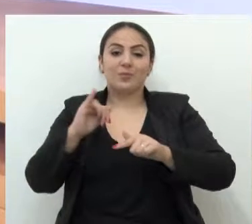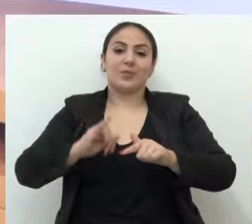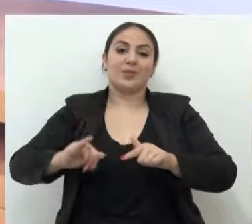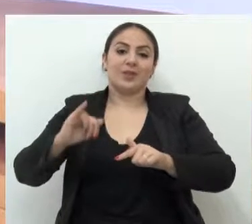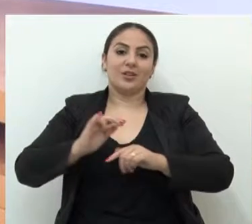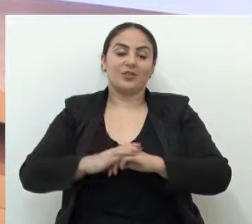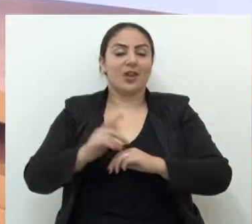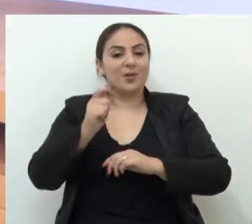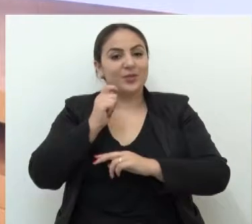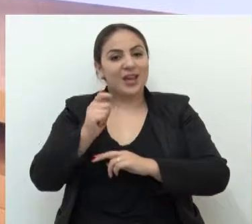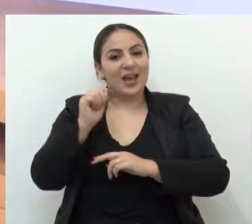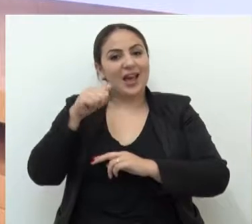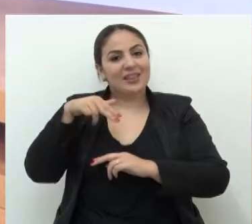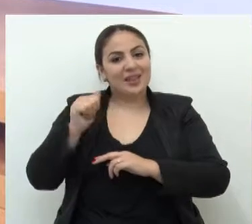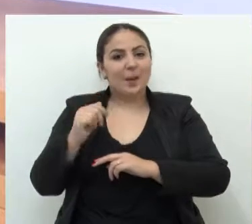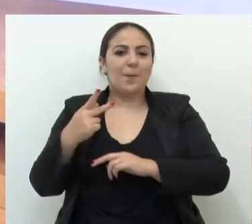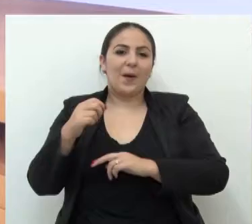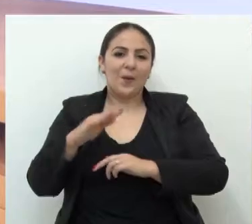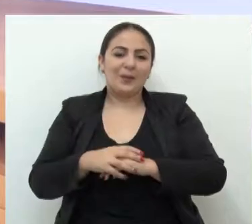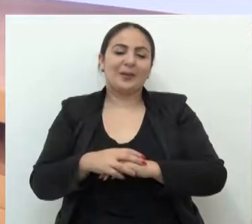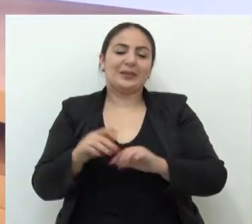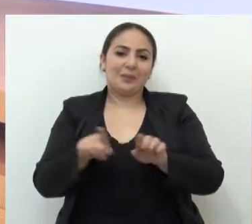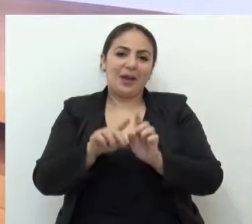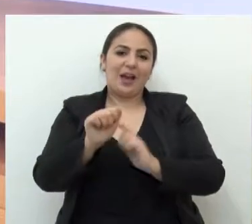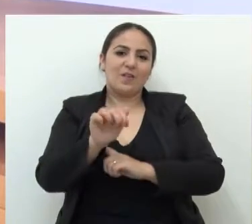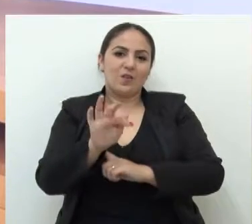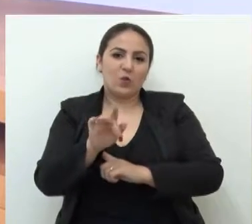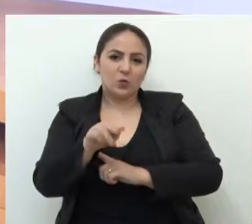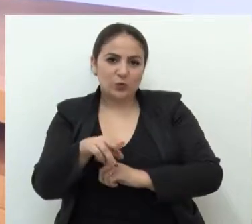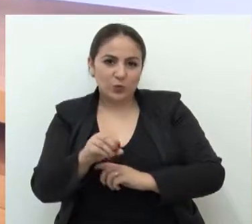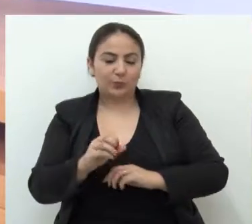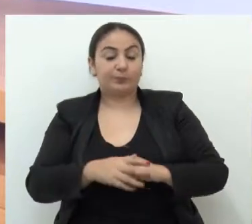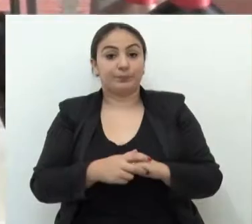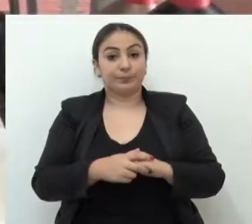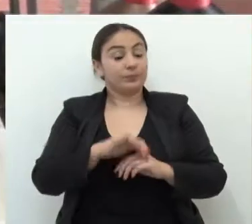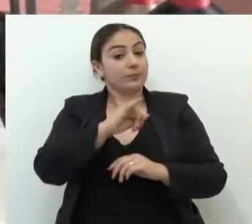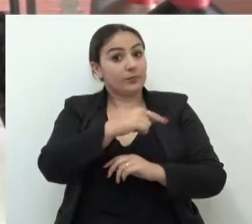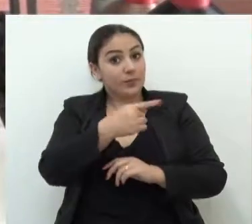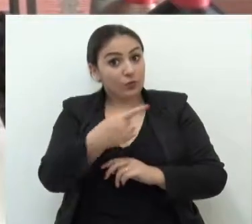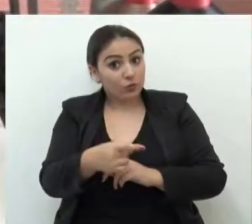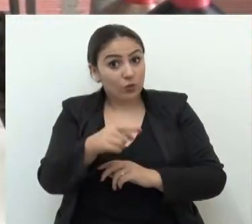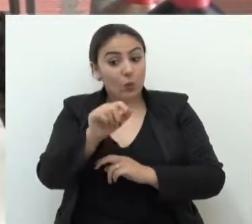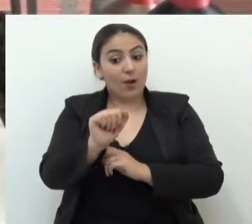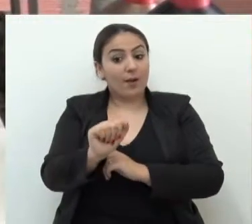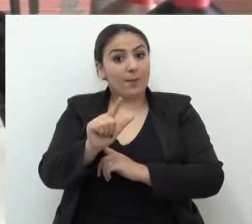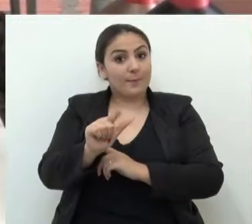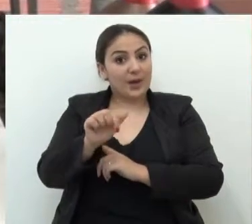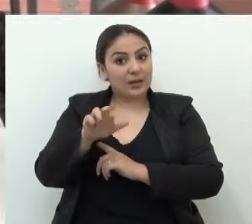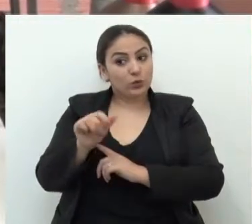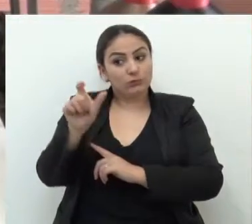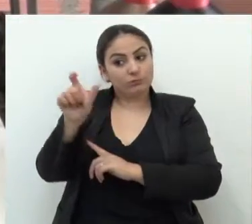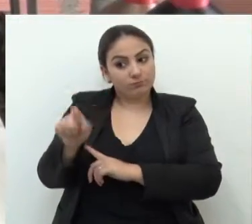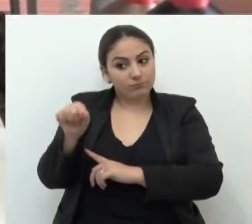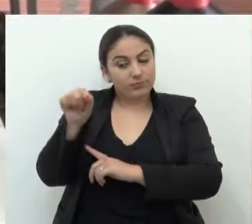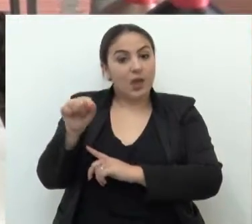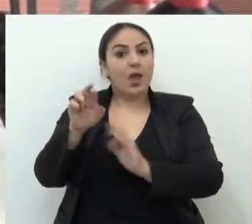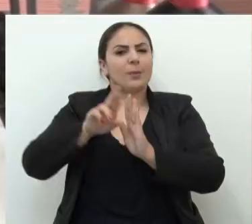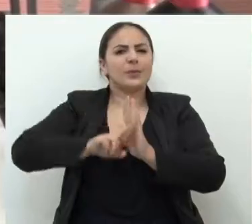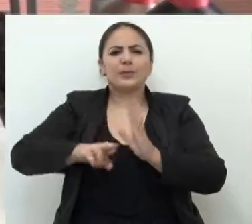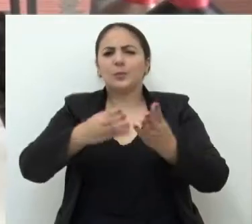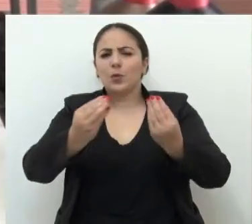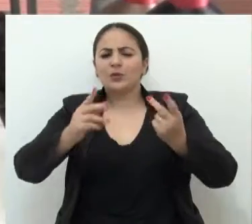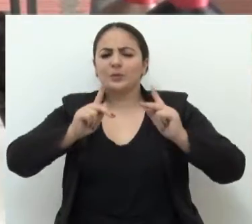indústria. A reportagem é de Ana Paula Koenemann e Afonso Macedo. João Alberto Dalbianco